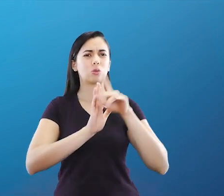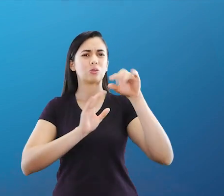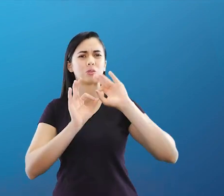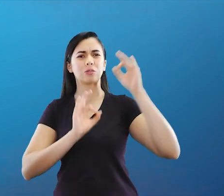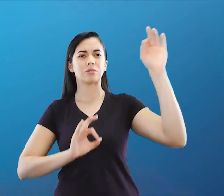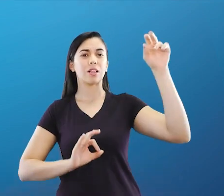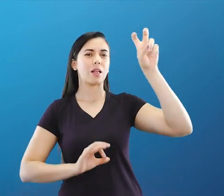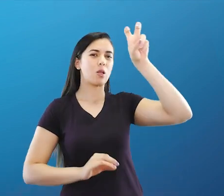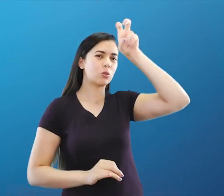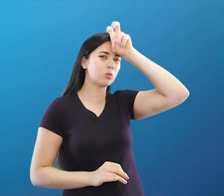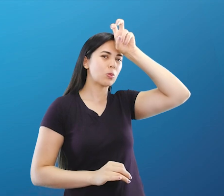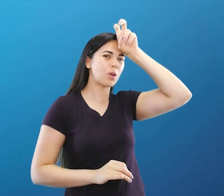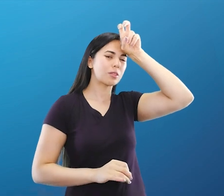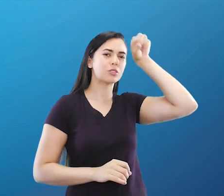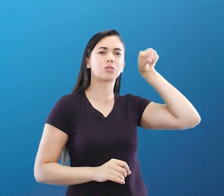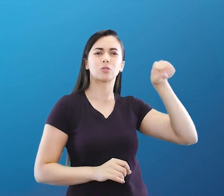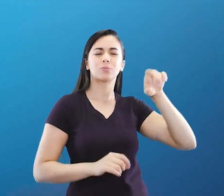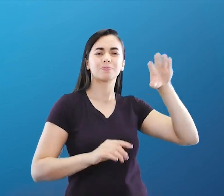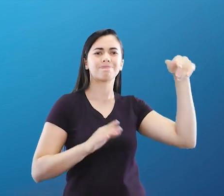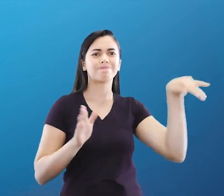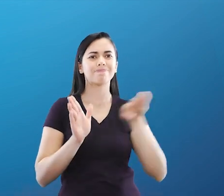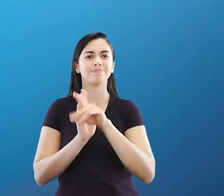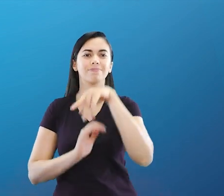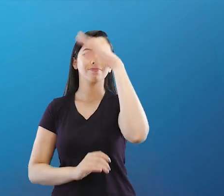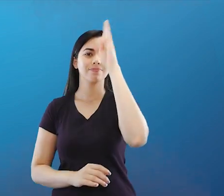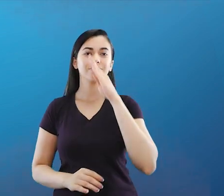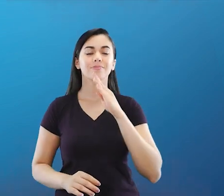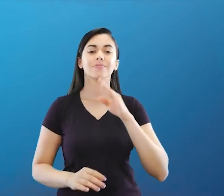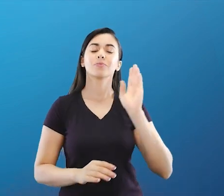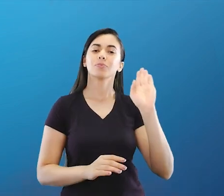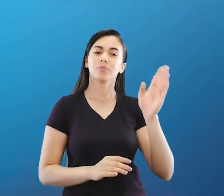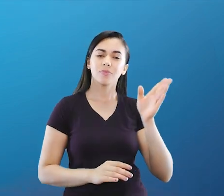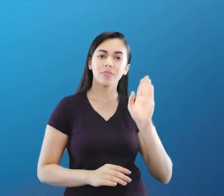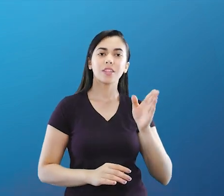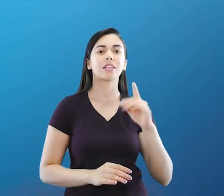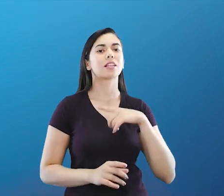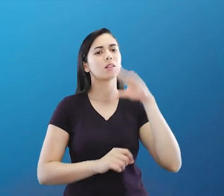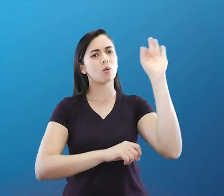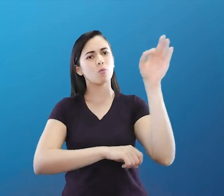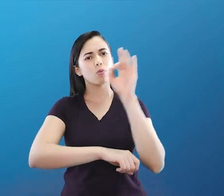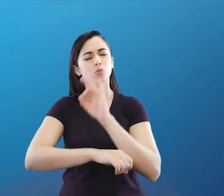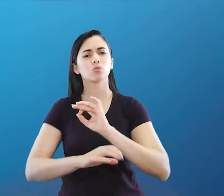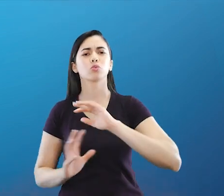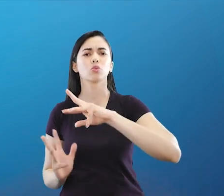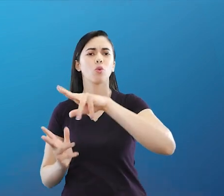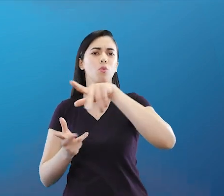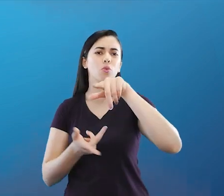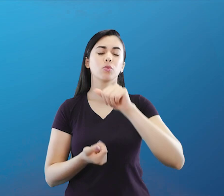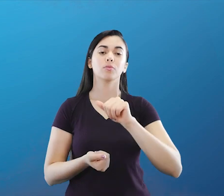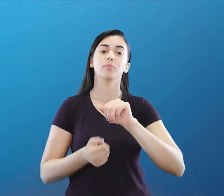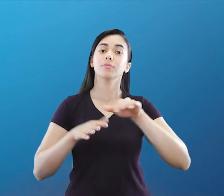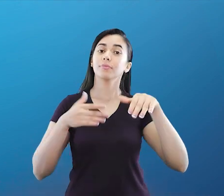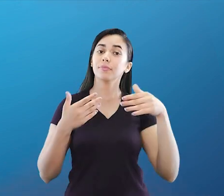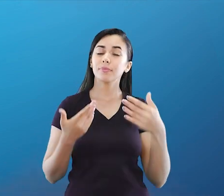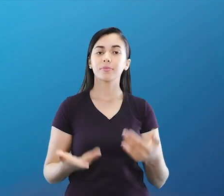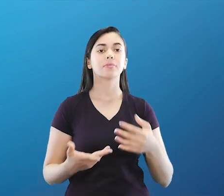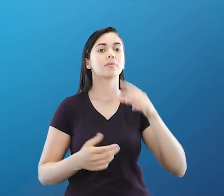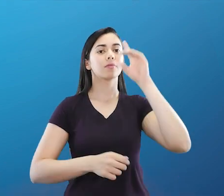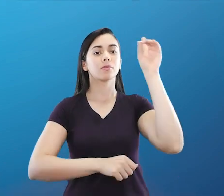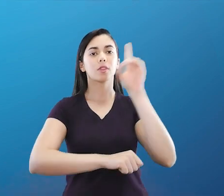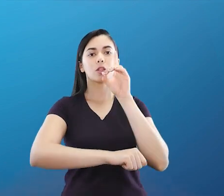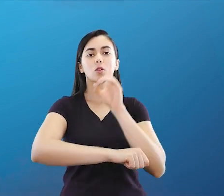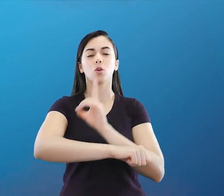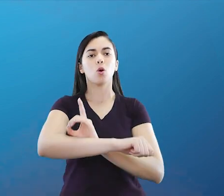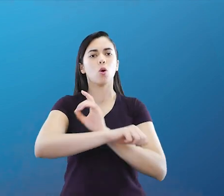veio lá do Egito e hoje ele está presente em toda parte do mundo. E a dengue, turma, ela não